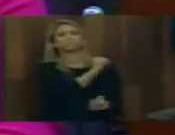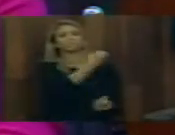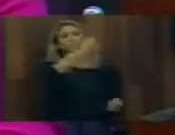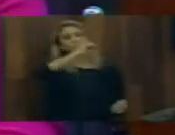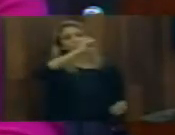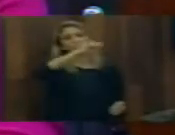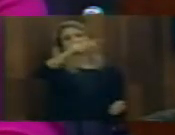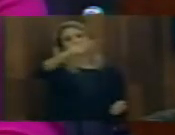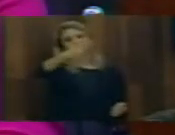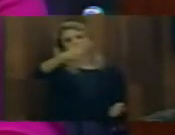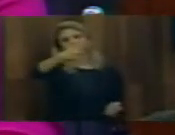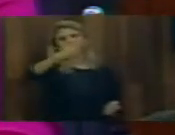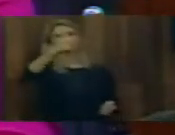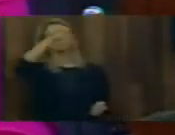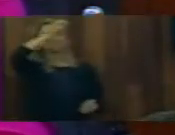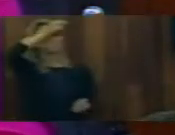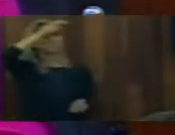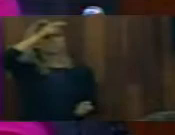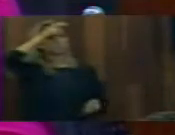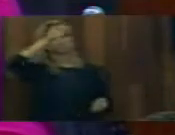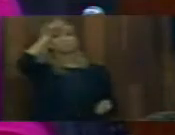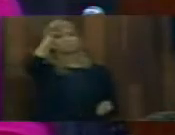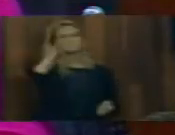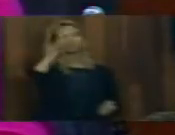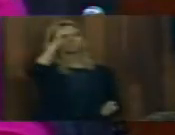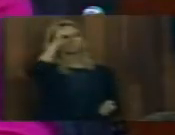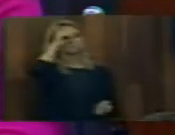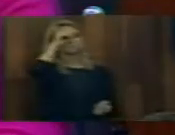0041-2019, Adriano Guilherme Esteves Moreno.